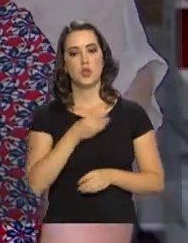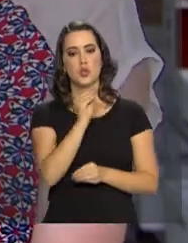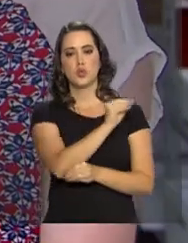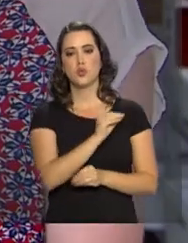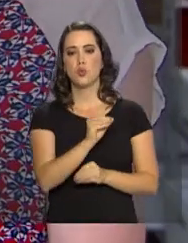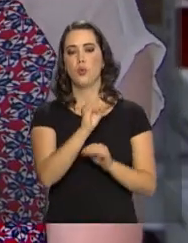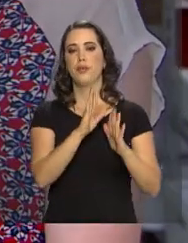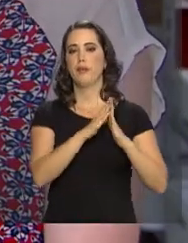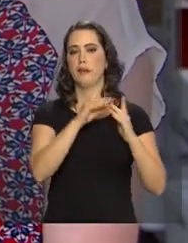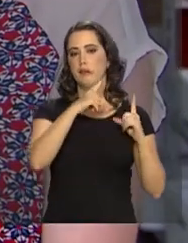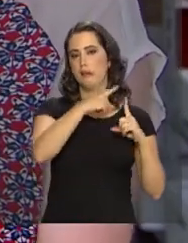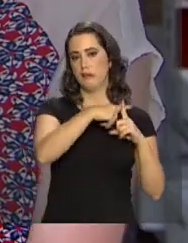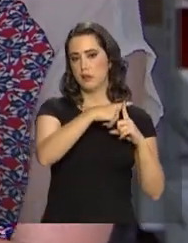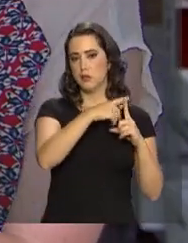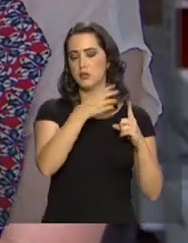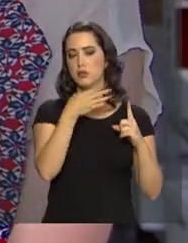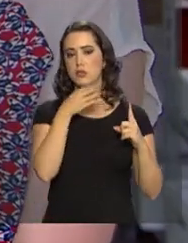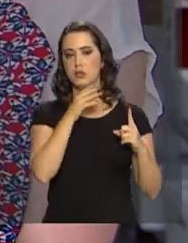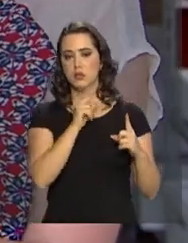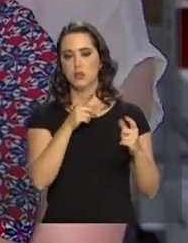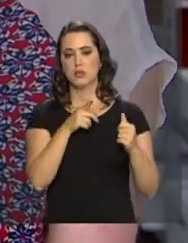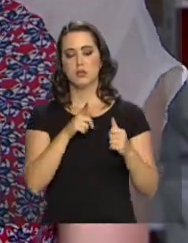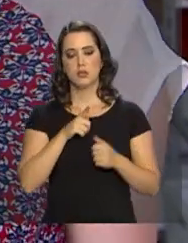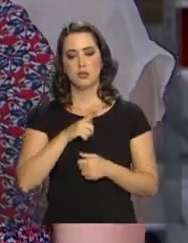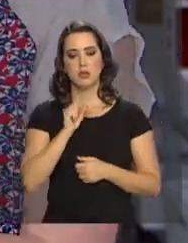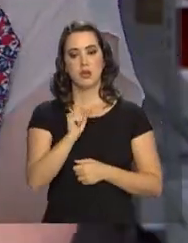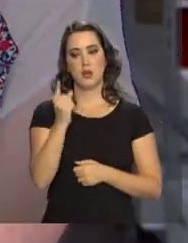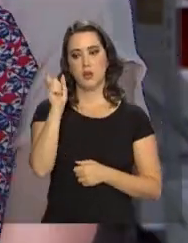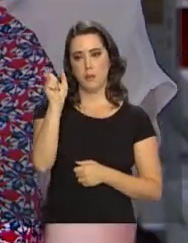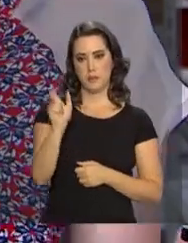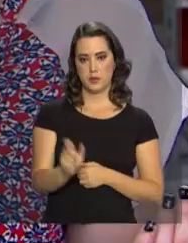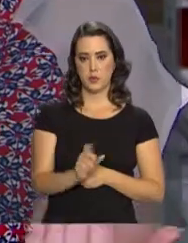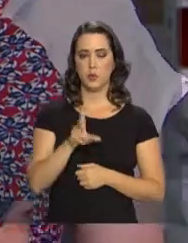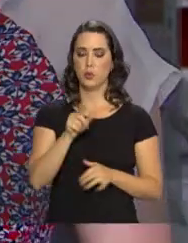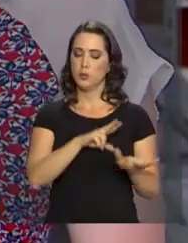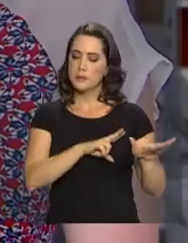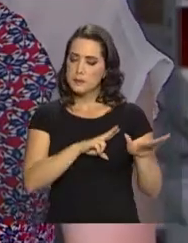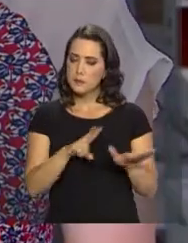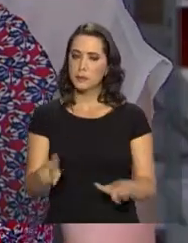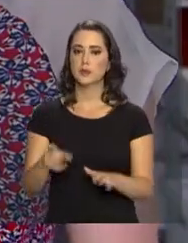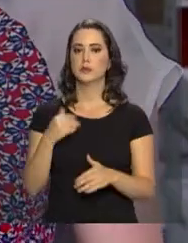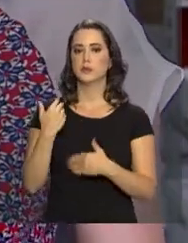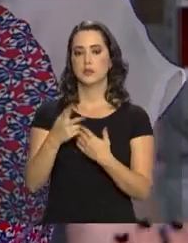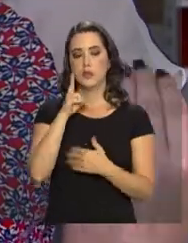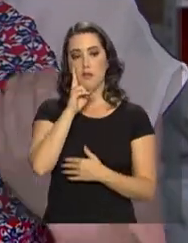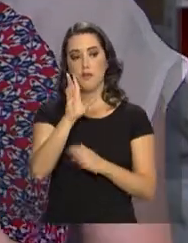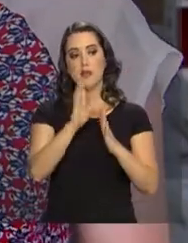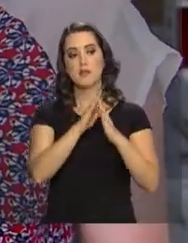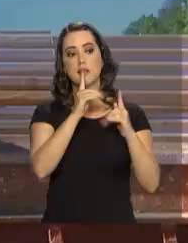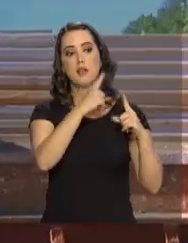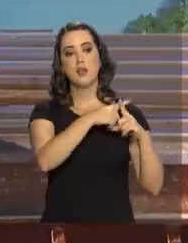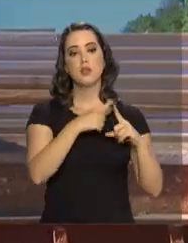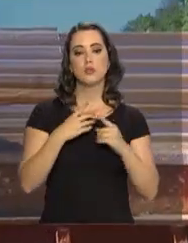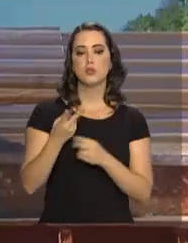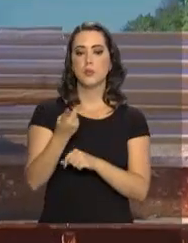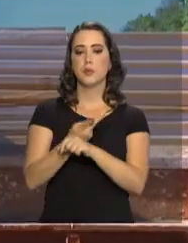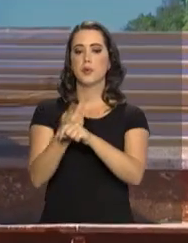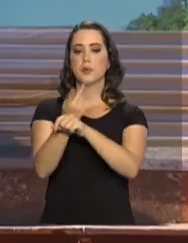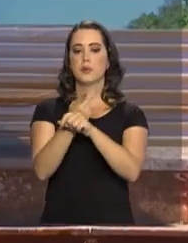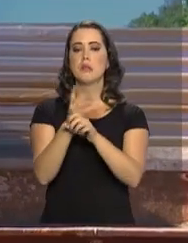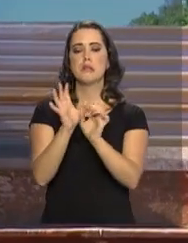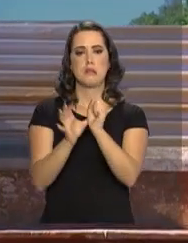gente tem, né, em campo uma pessoa que toda semana passa pelos templos para verificar se eles